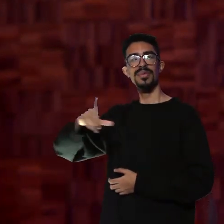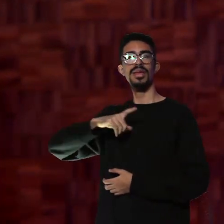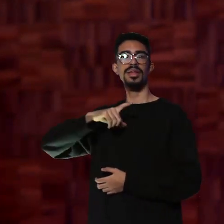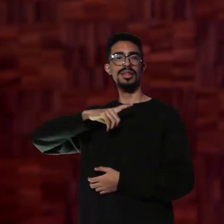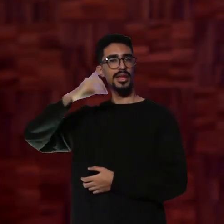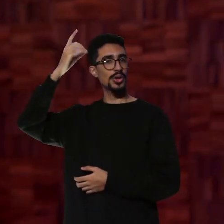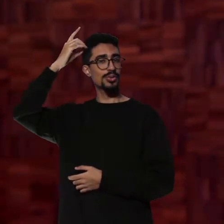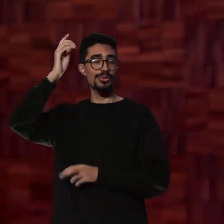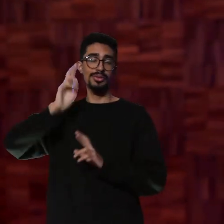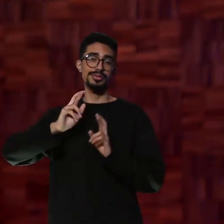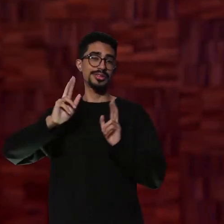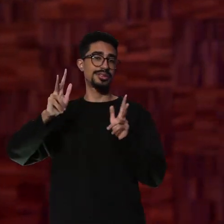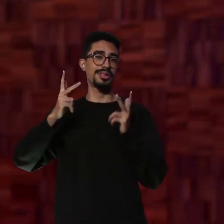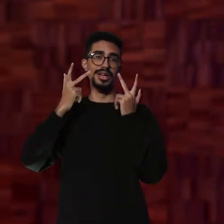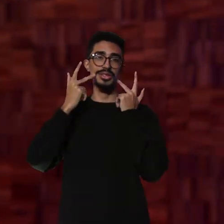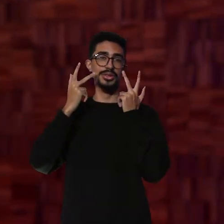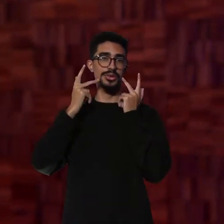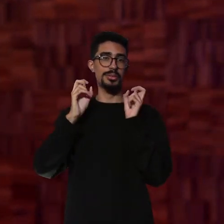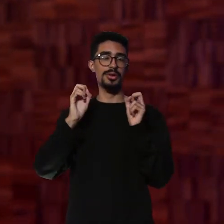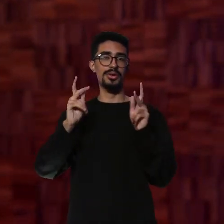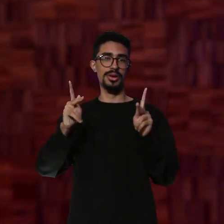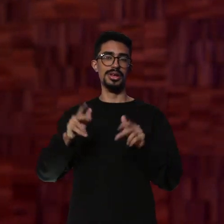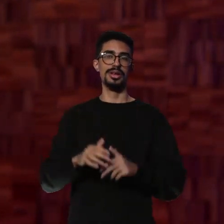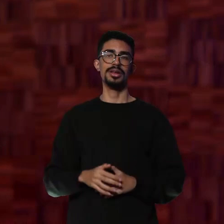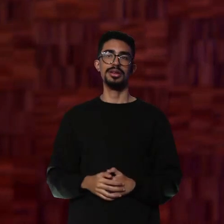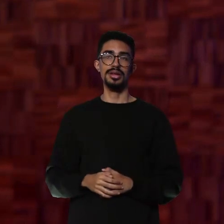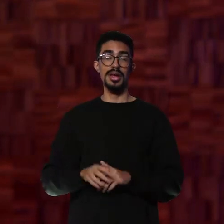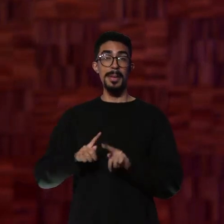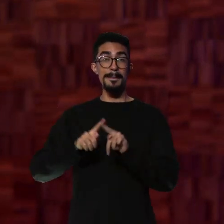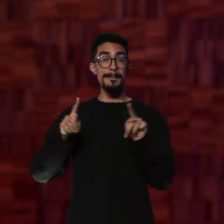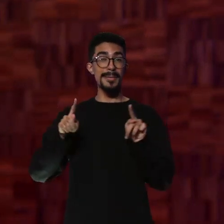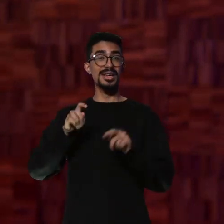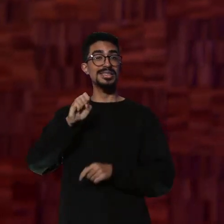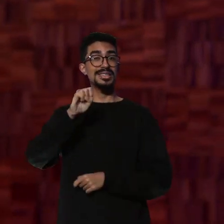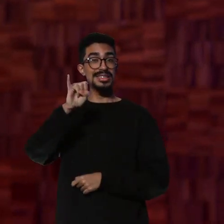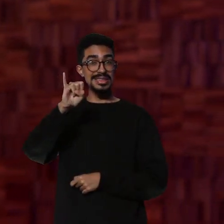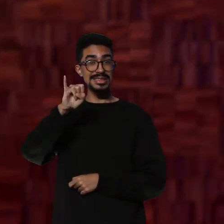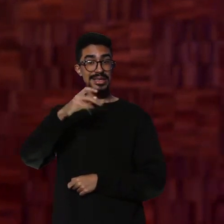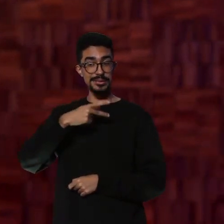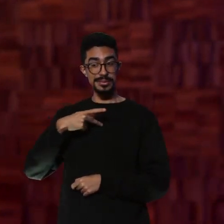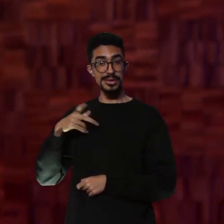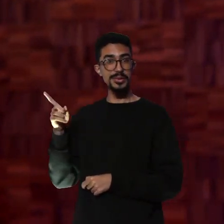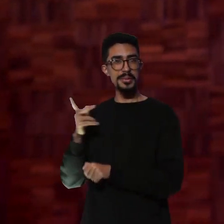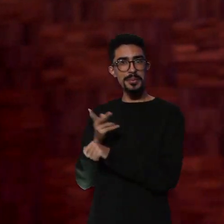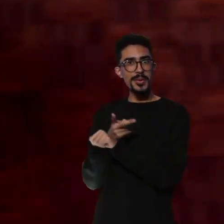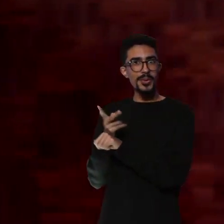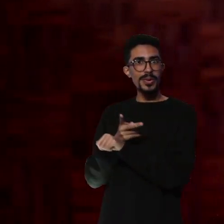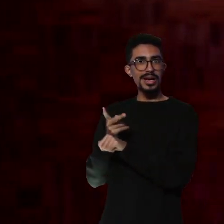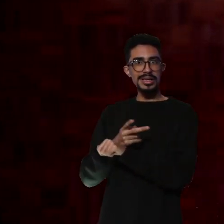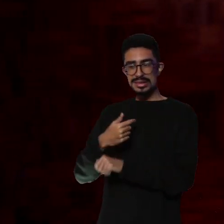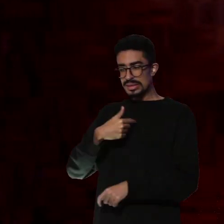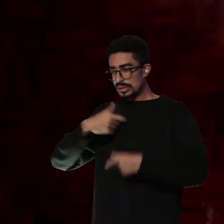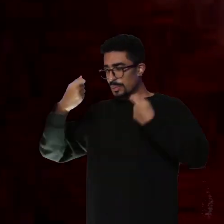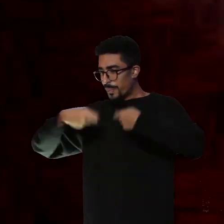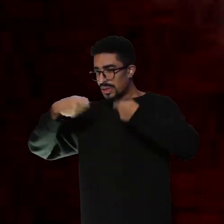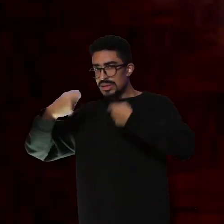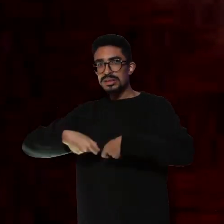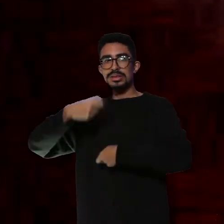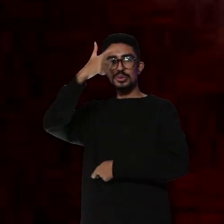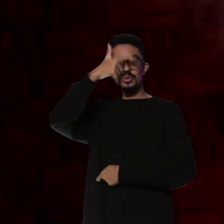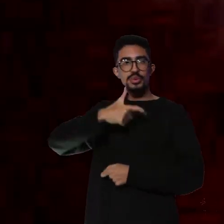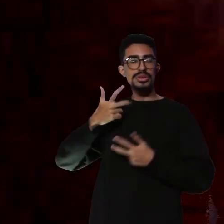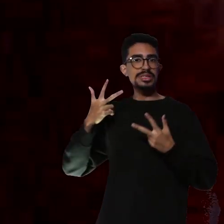errado, gente. Você vai estar frustrado, desanimado, cansado, esgotado. Por quê? Não é quem Deus te preparou